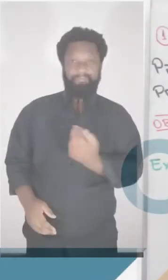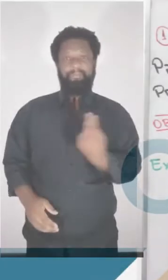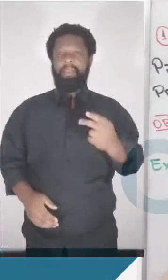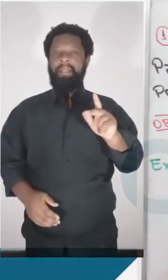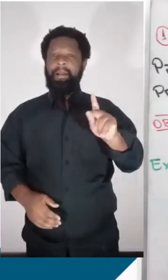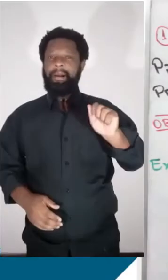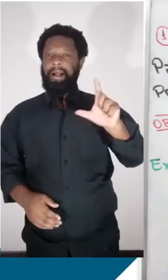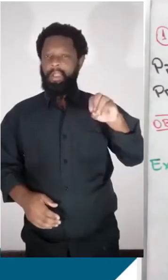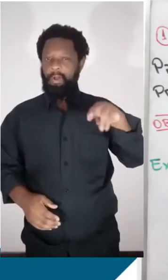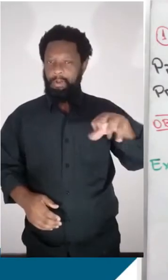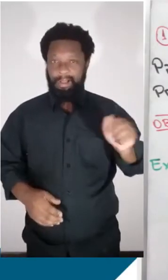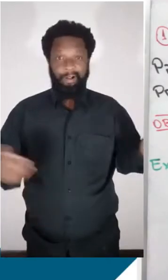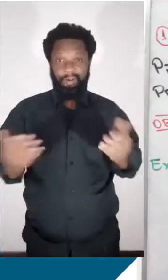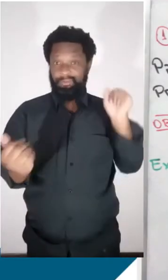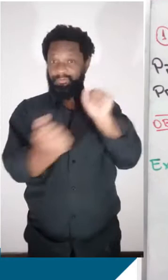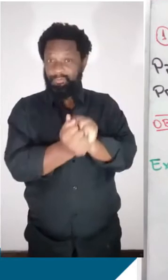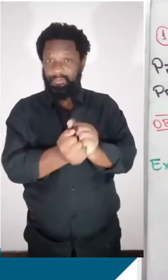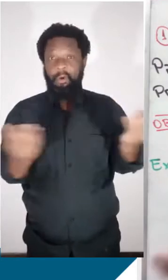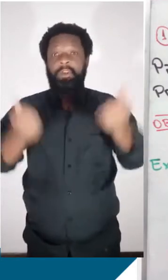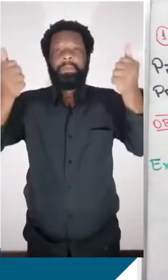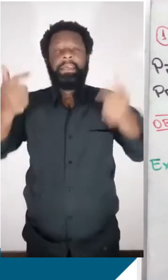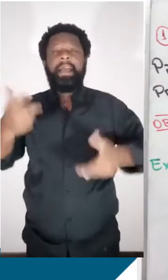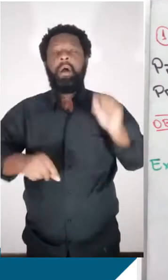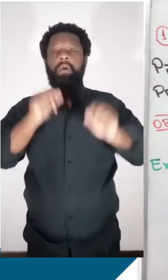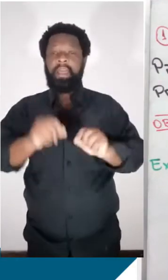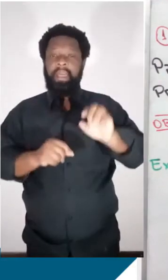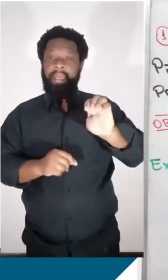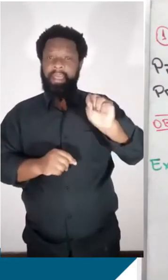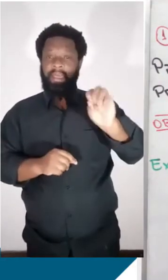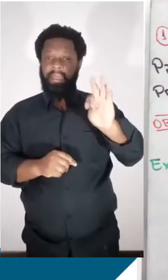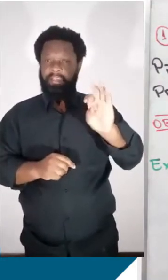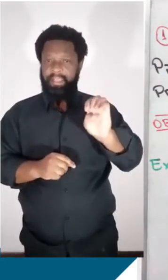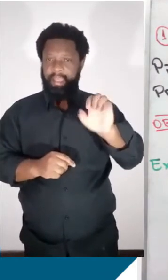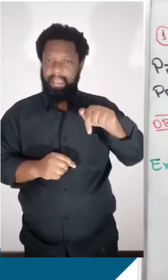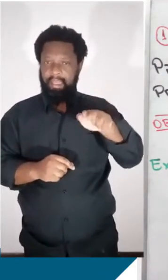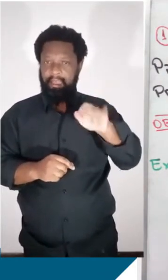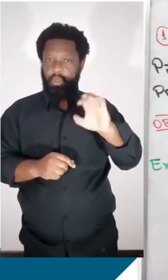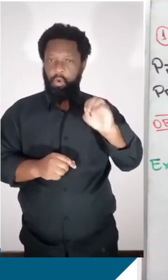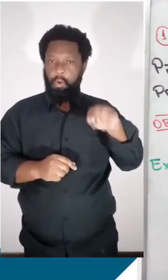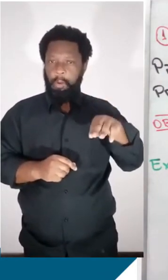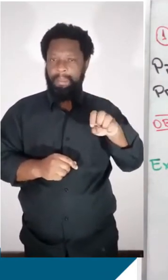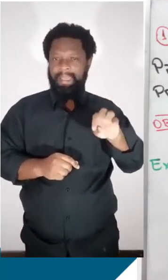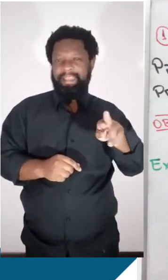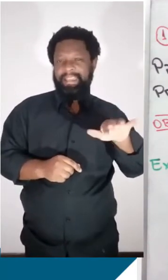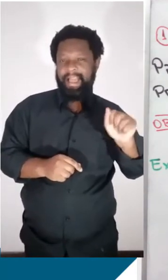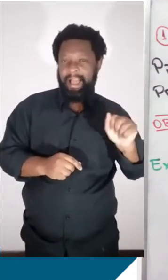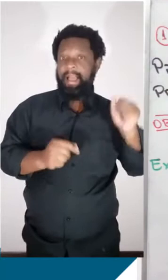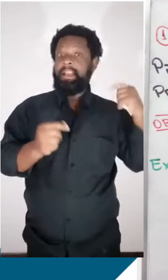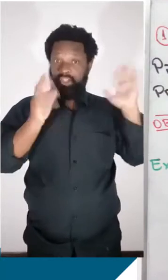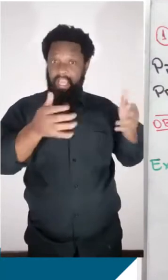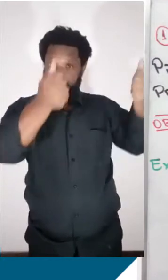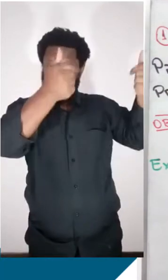pessoal, tudo bem? Aqui é a Paloma, estamos juntos de novo, mas hoje para discutir estequiometria. É a continuação da estequiometria, vocês já viram